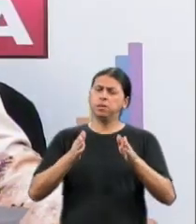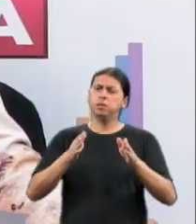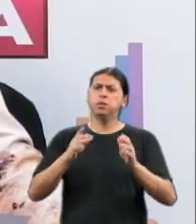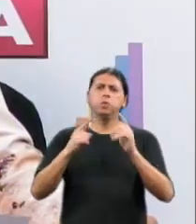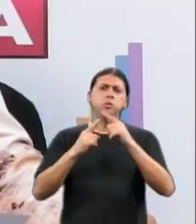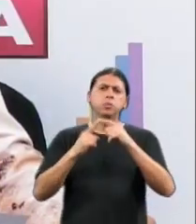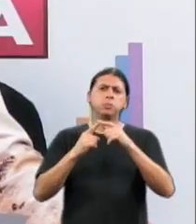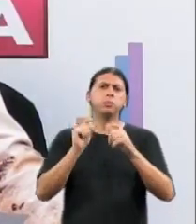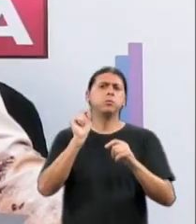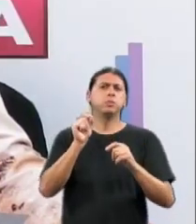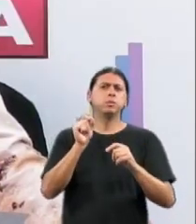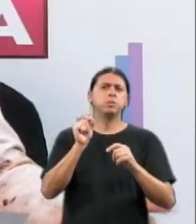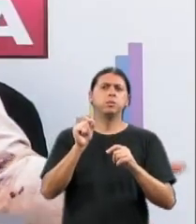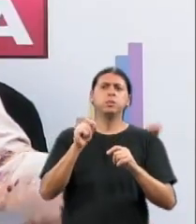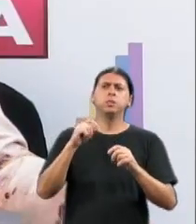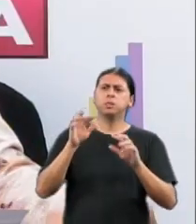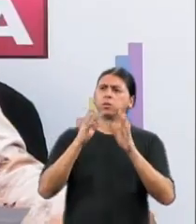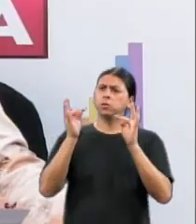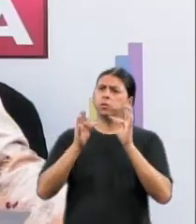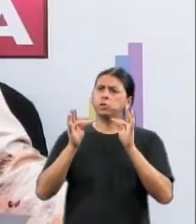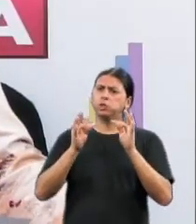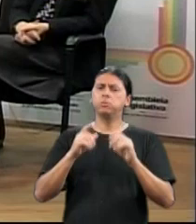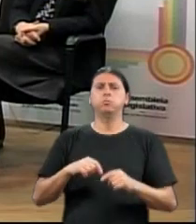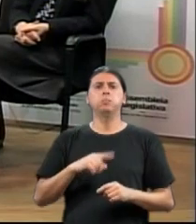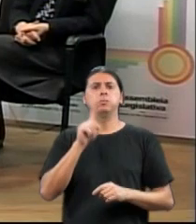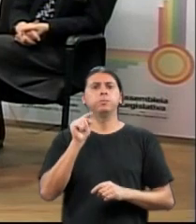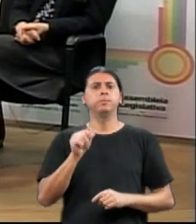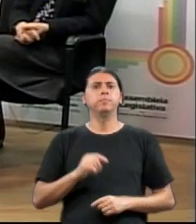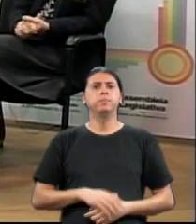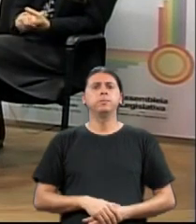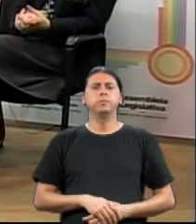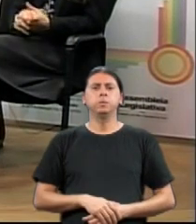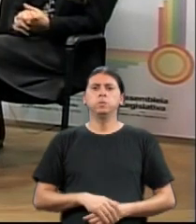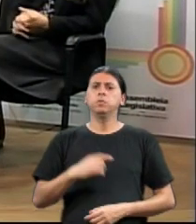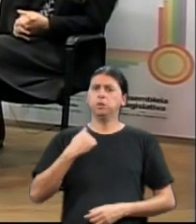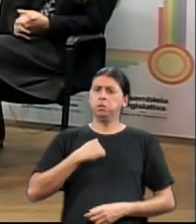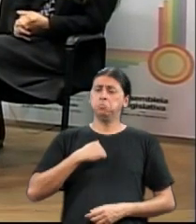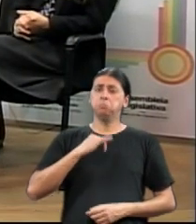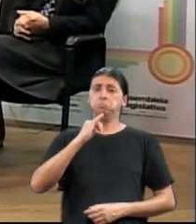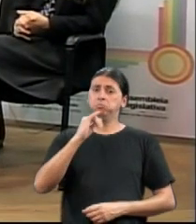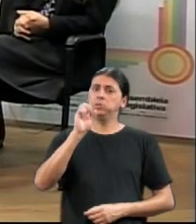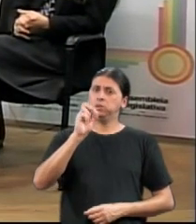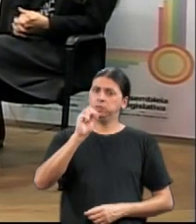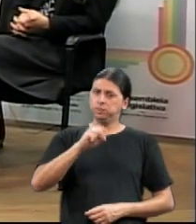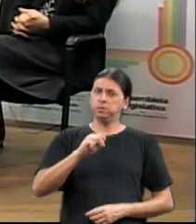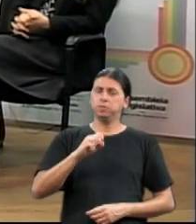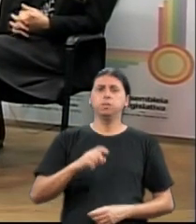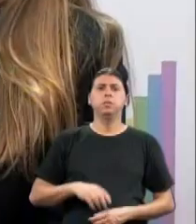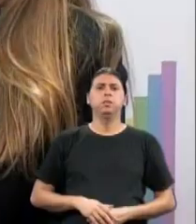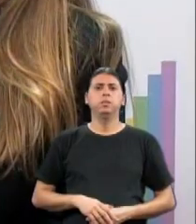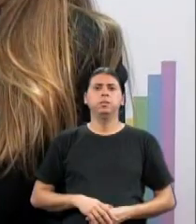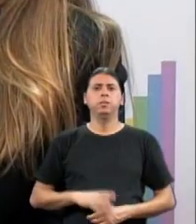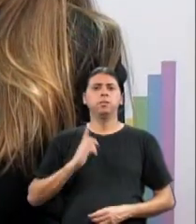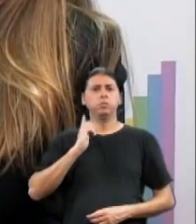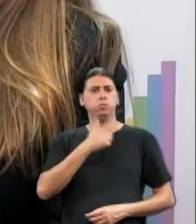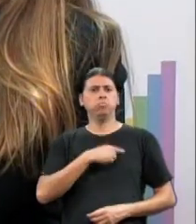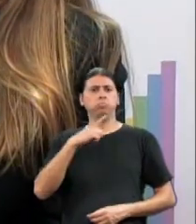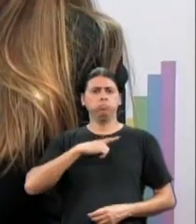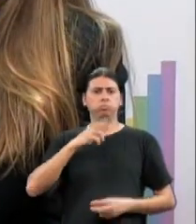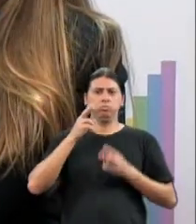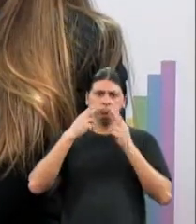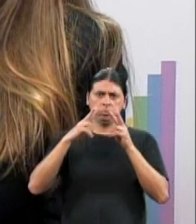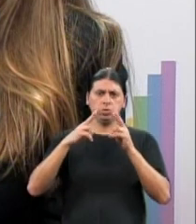tipo de tecnologia? Eu te diria que sim. A gente tem visto, através